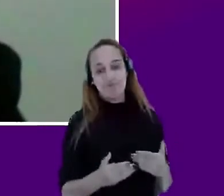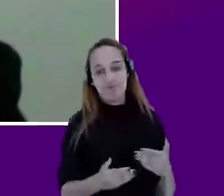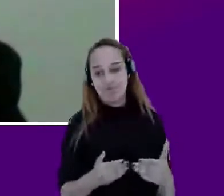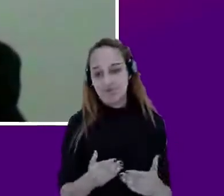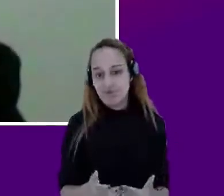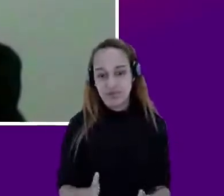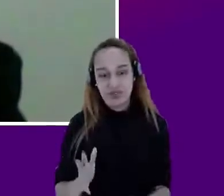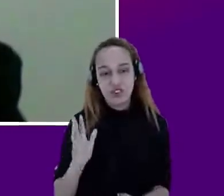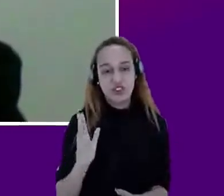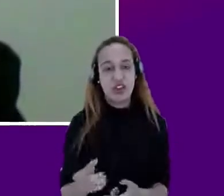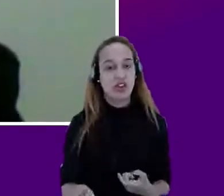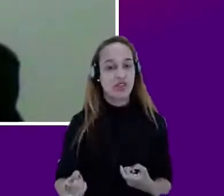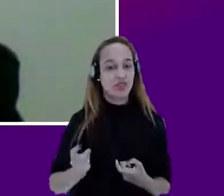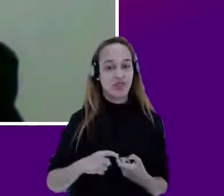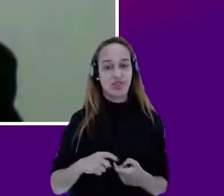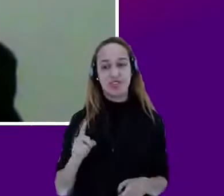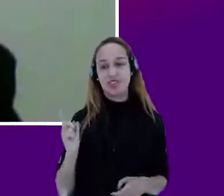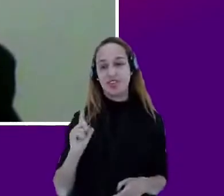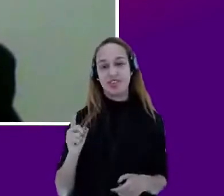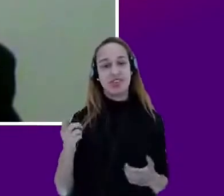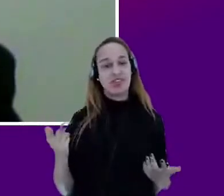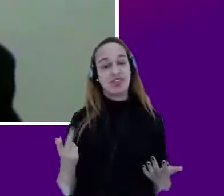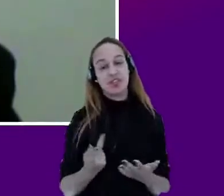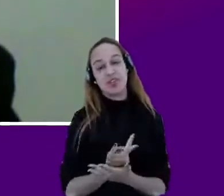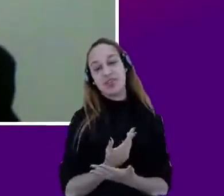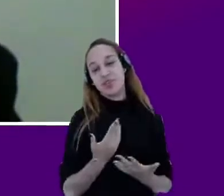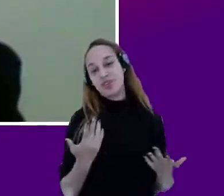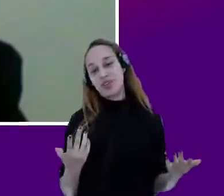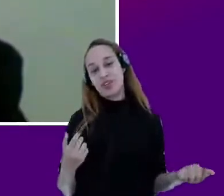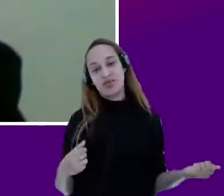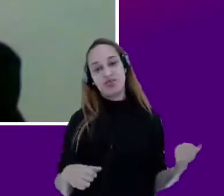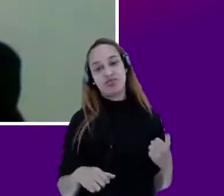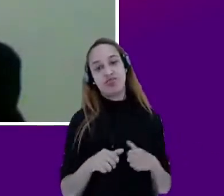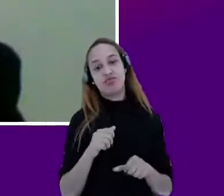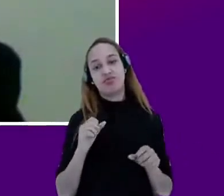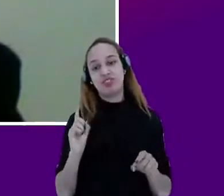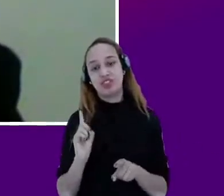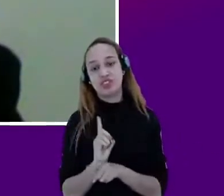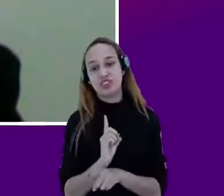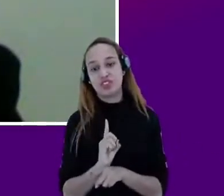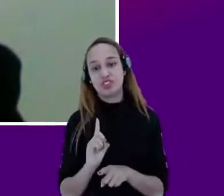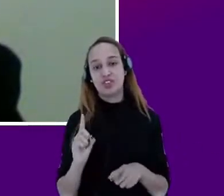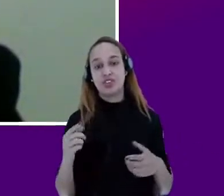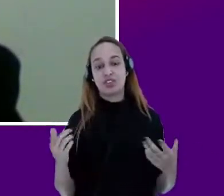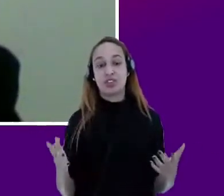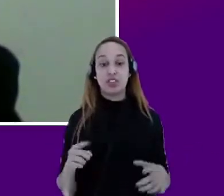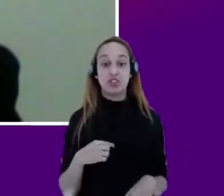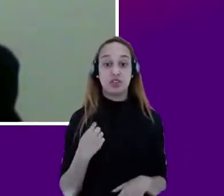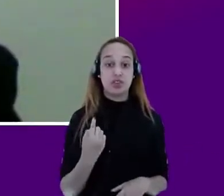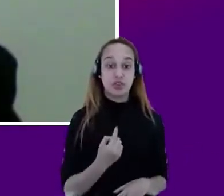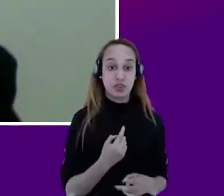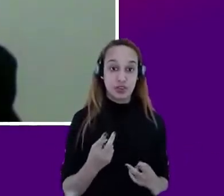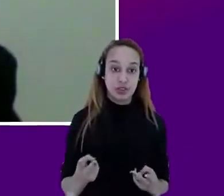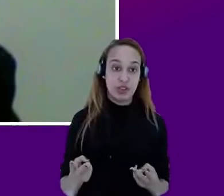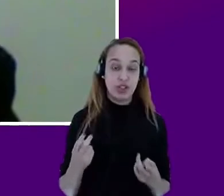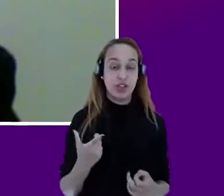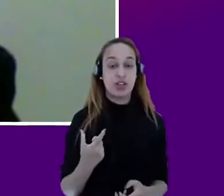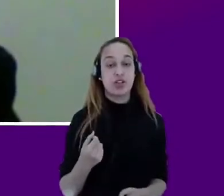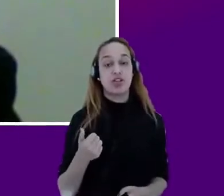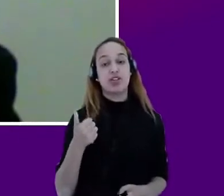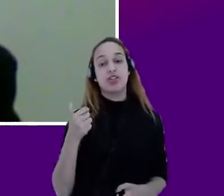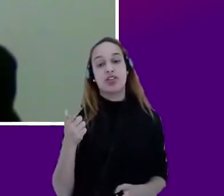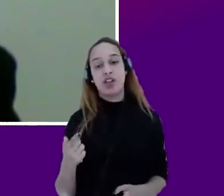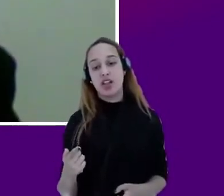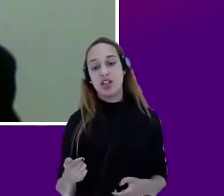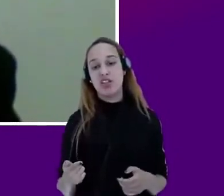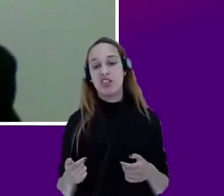Assim, não tem como não passarmos pela transformação digital. E quando a gente olha, né, lá em 2017, 2018,